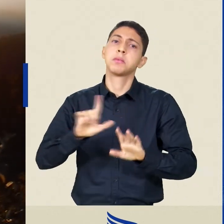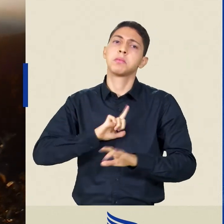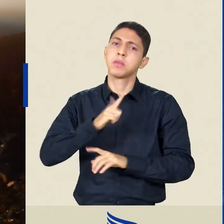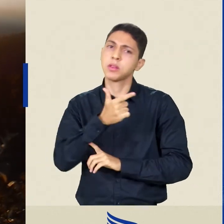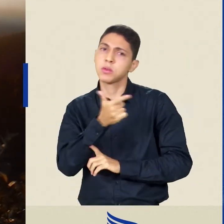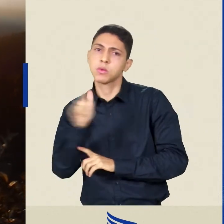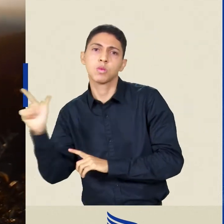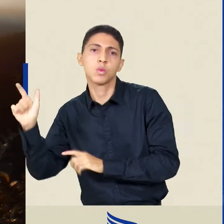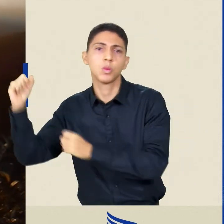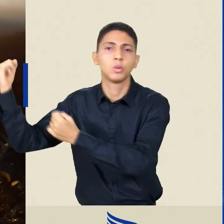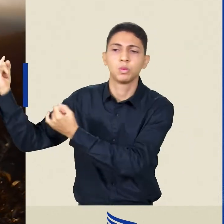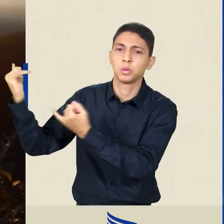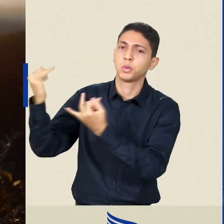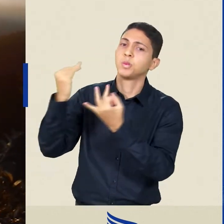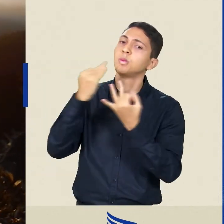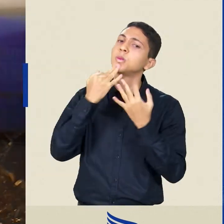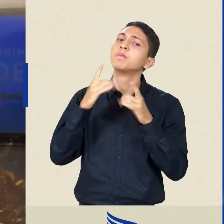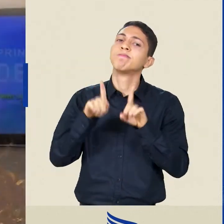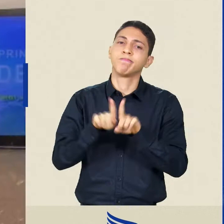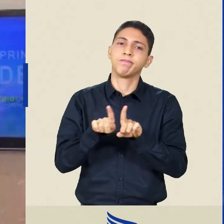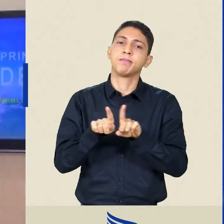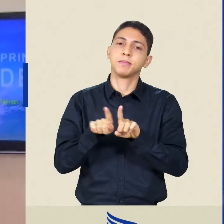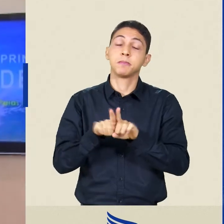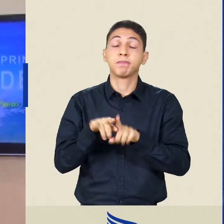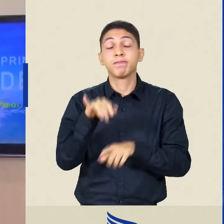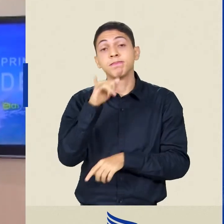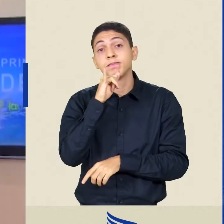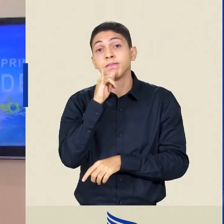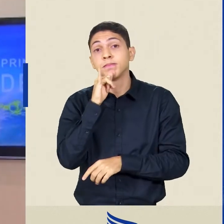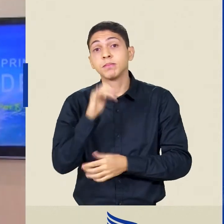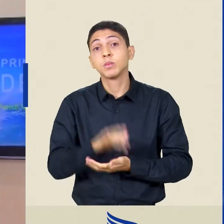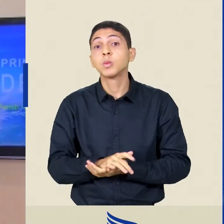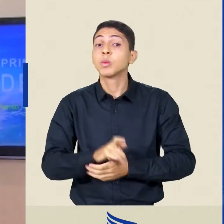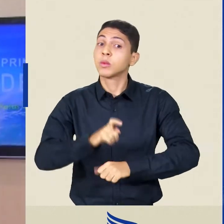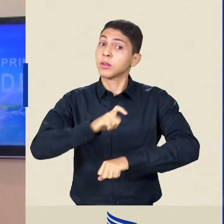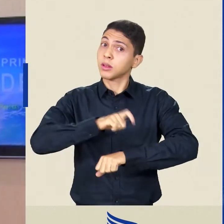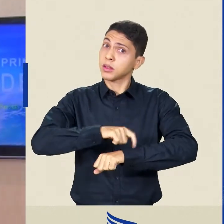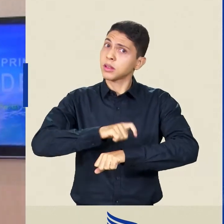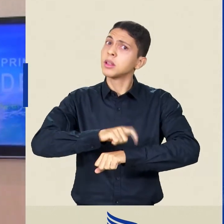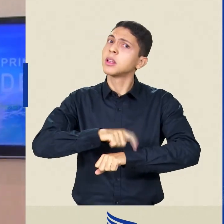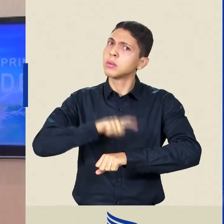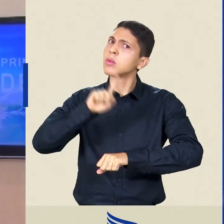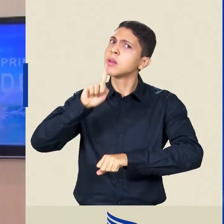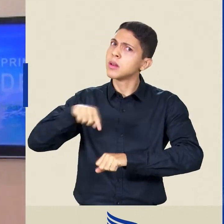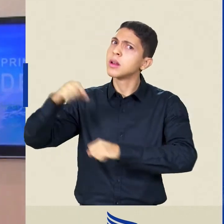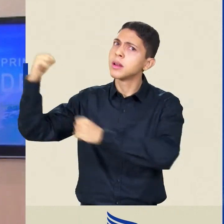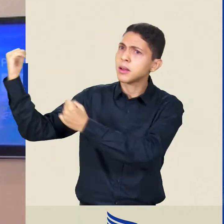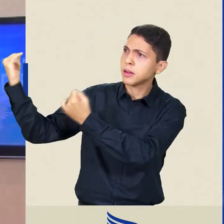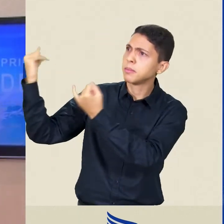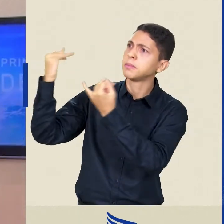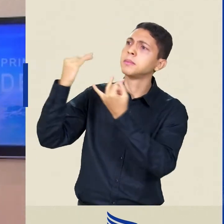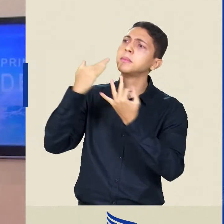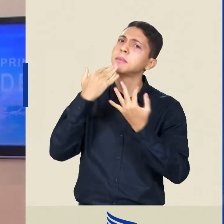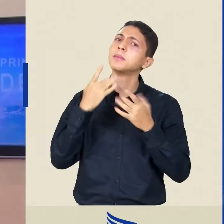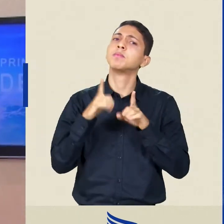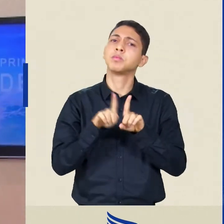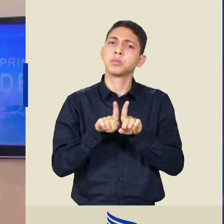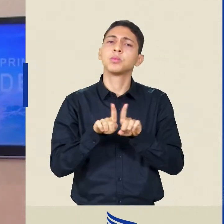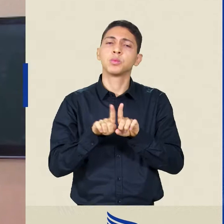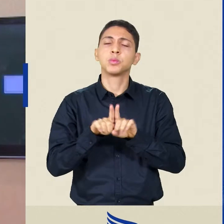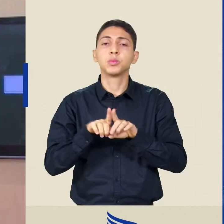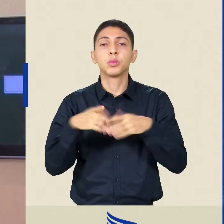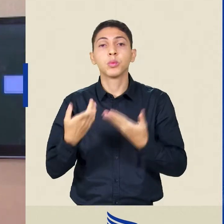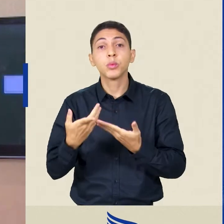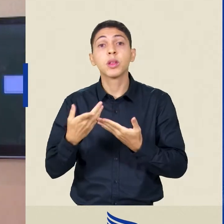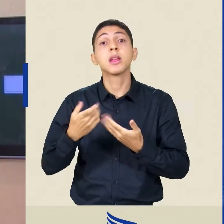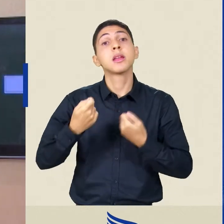bênçãos que não se medem com dinheiro. Por exemplo, o tempo é uma bênção, é um dom de Deus. E Ele pede que